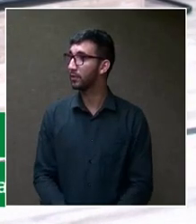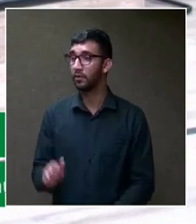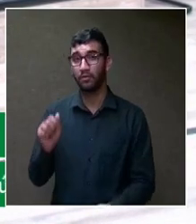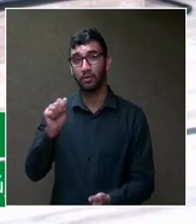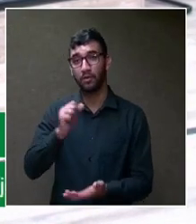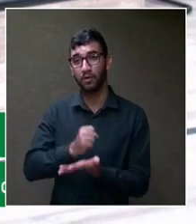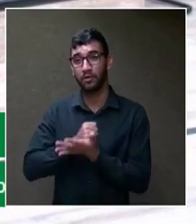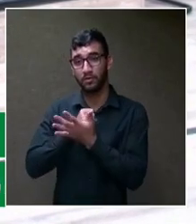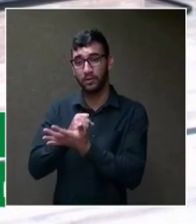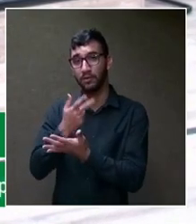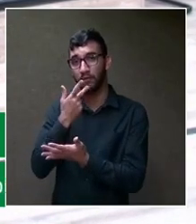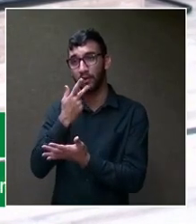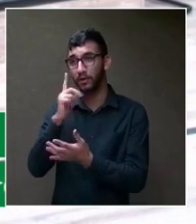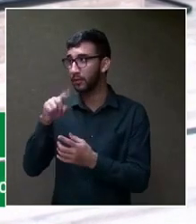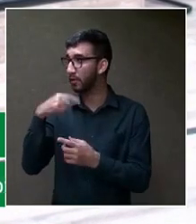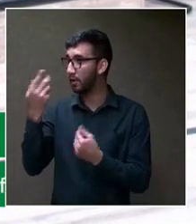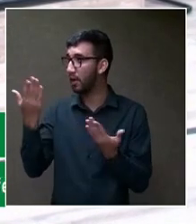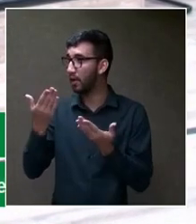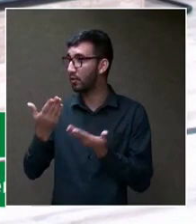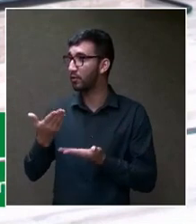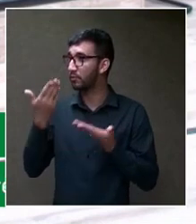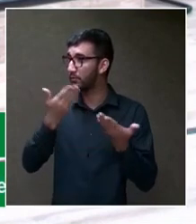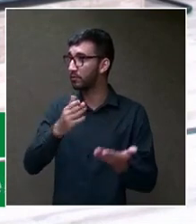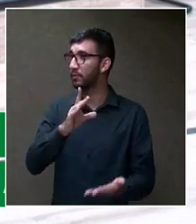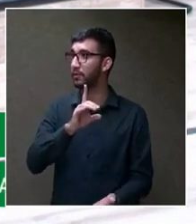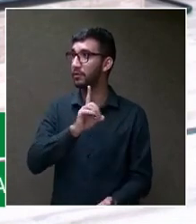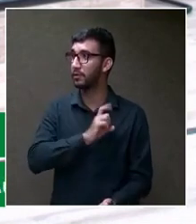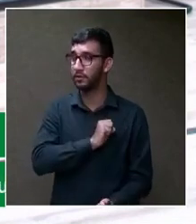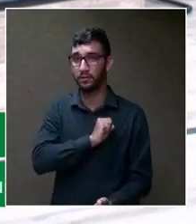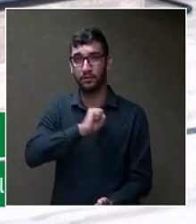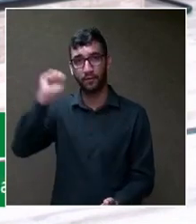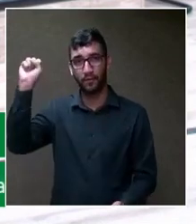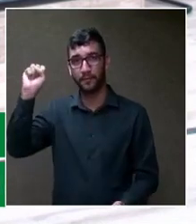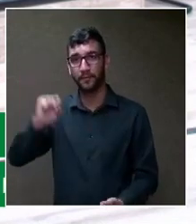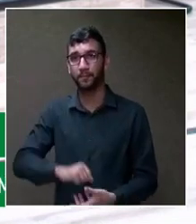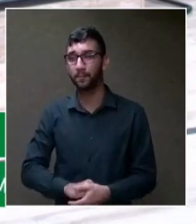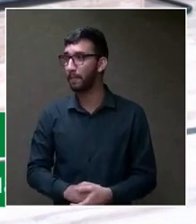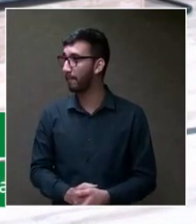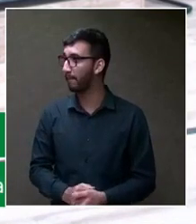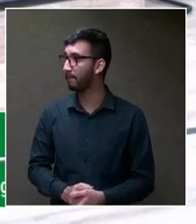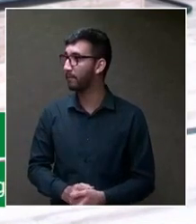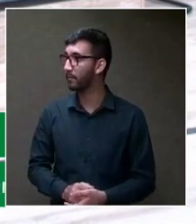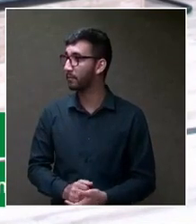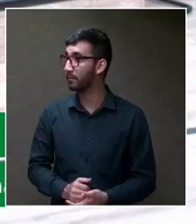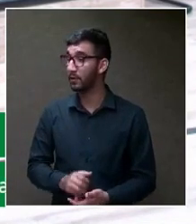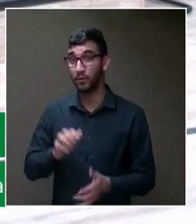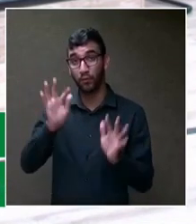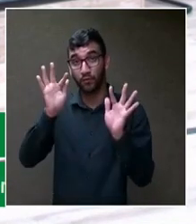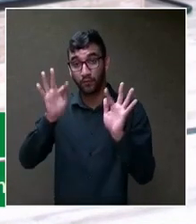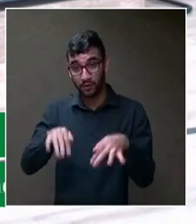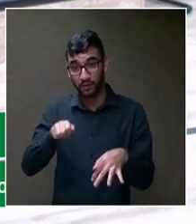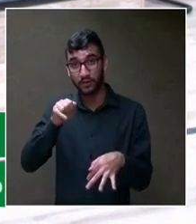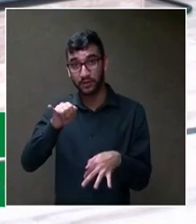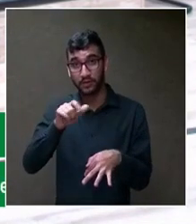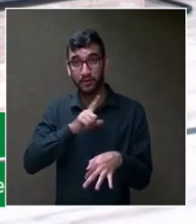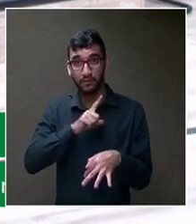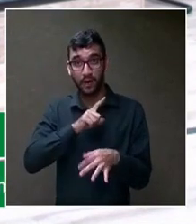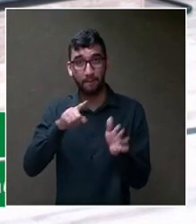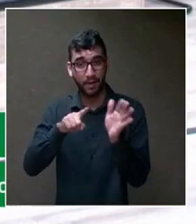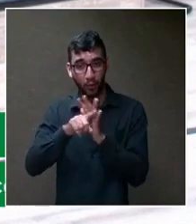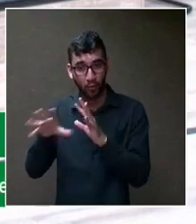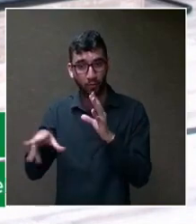fala depois do MP, doutor. Eu vou passar a palavra à defesa. Tudo bem, excelência. Tá? No final, se o senhor tiver alguma pergunta a